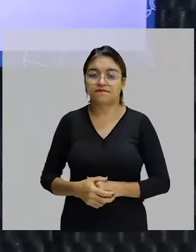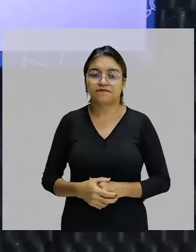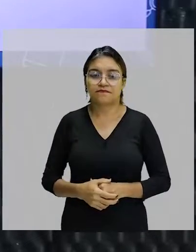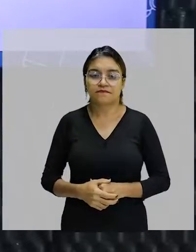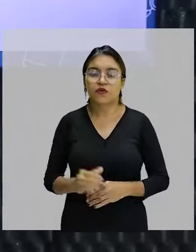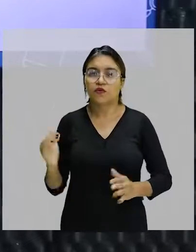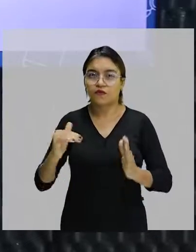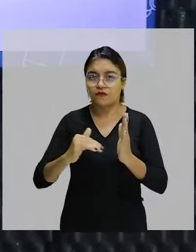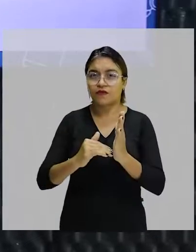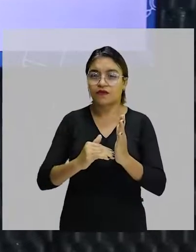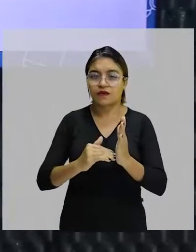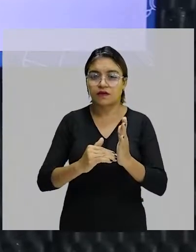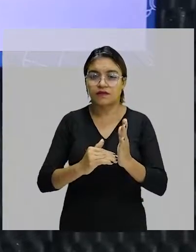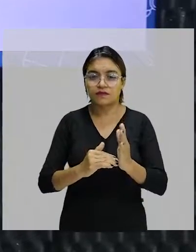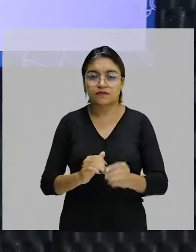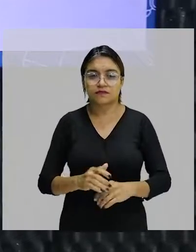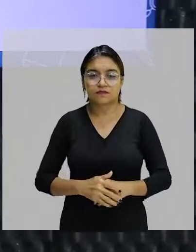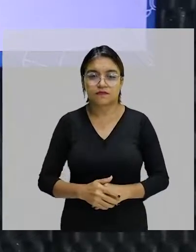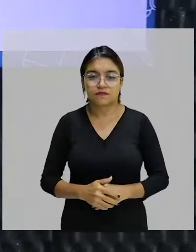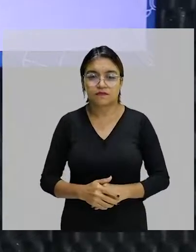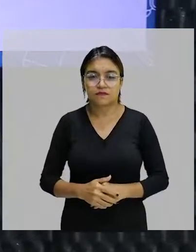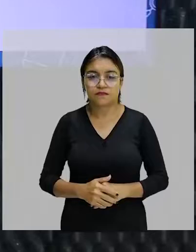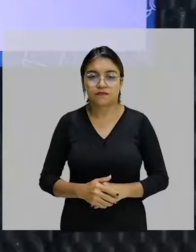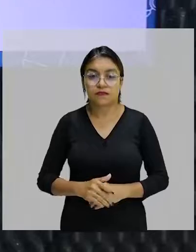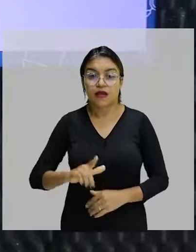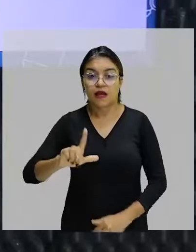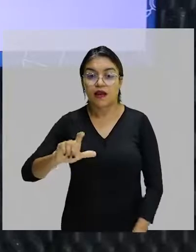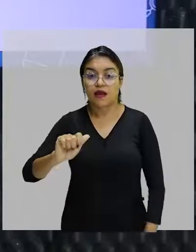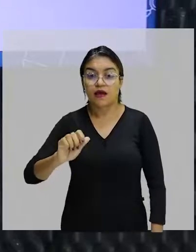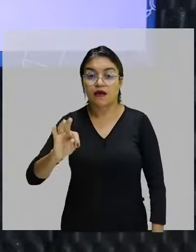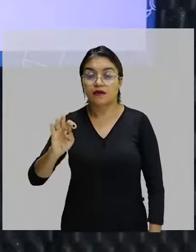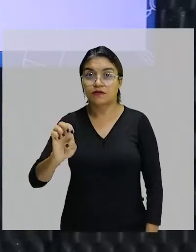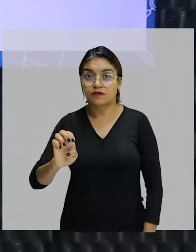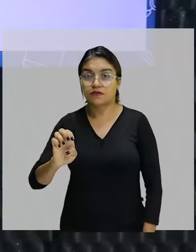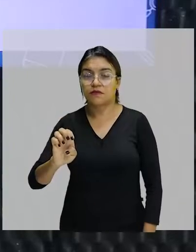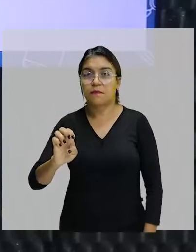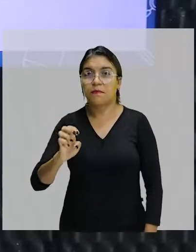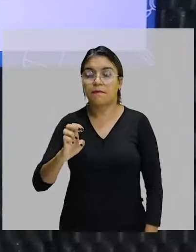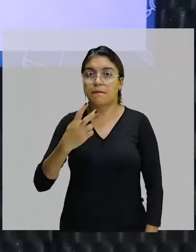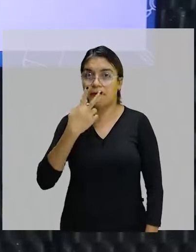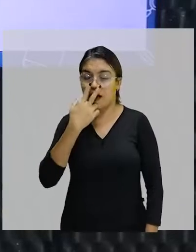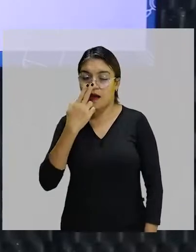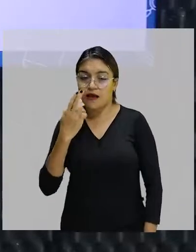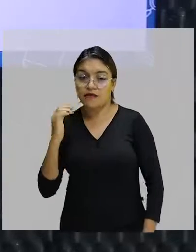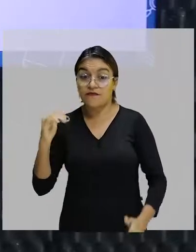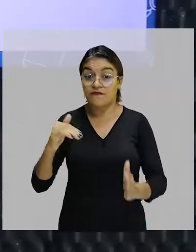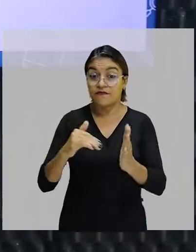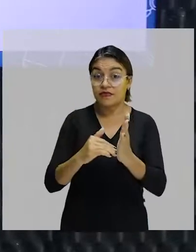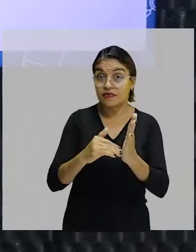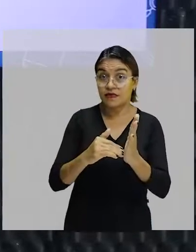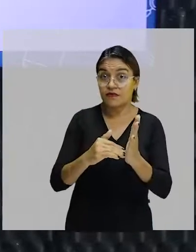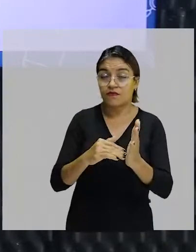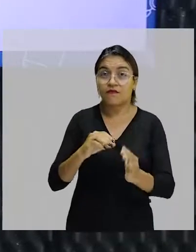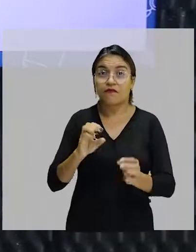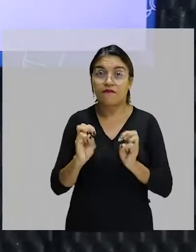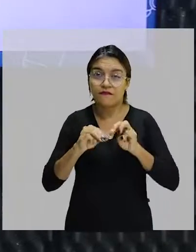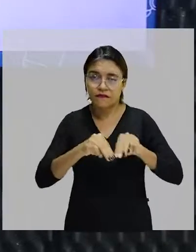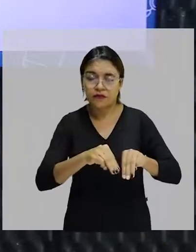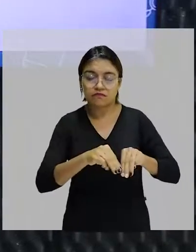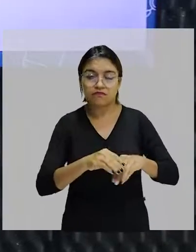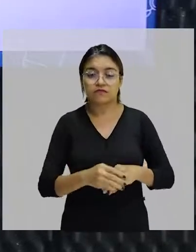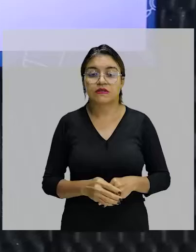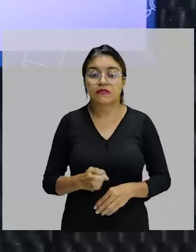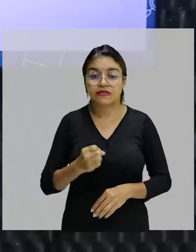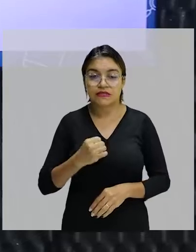no final. Quando a gente vê late, é fazendo referência a mais o final dessa década. Se fosse early, já seria